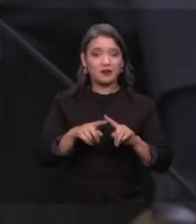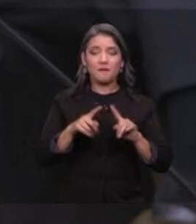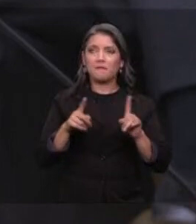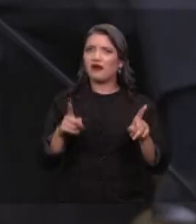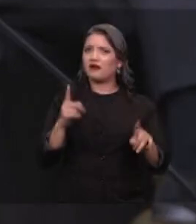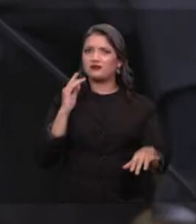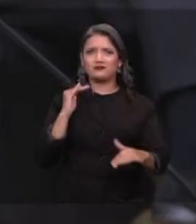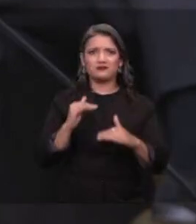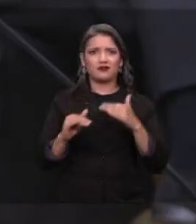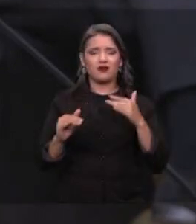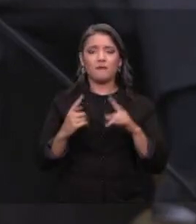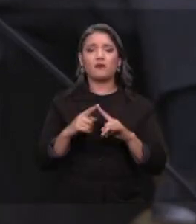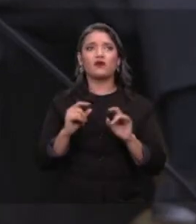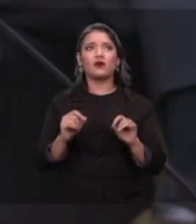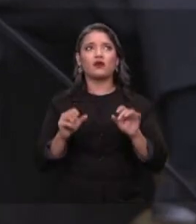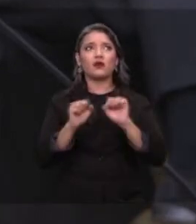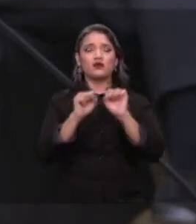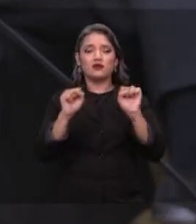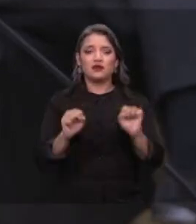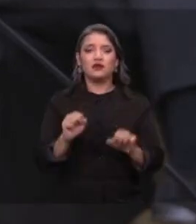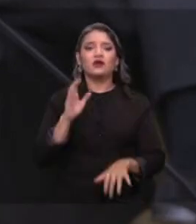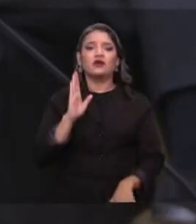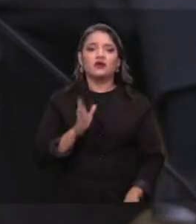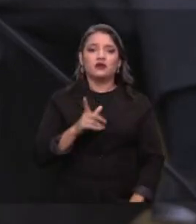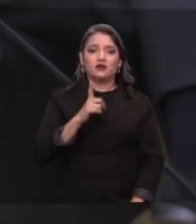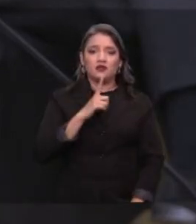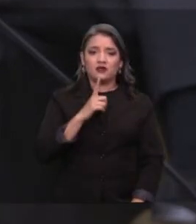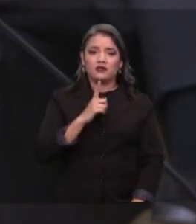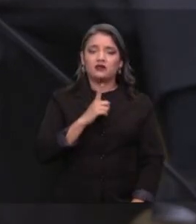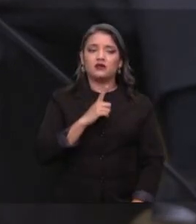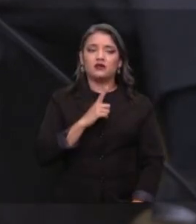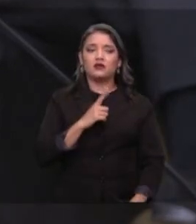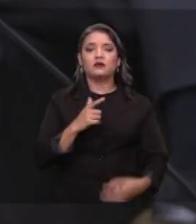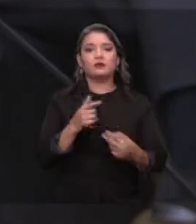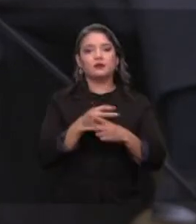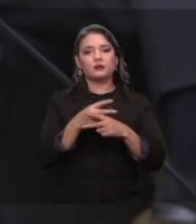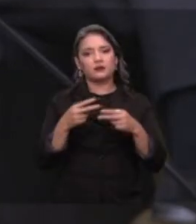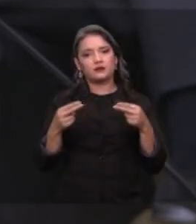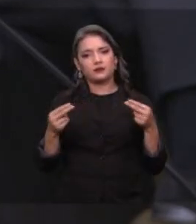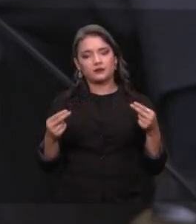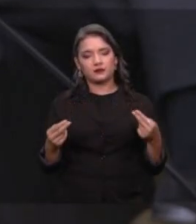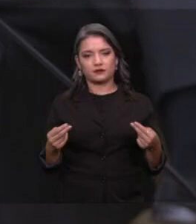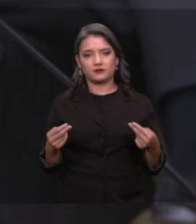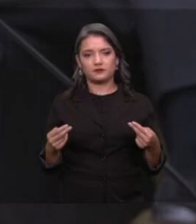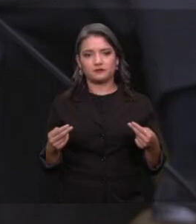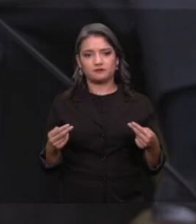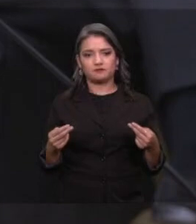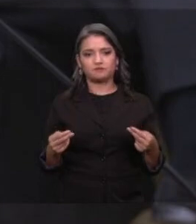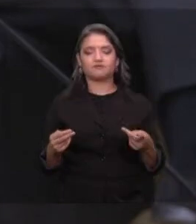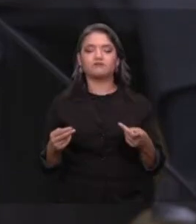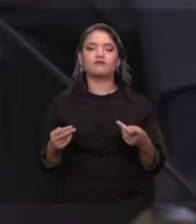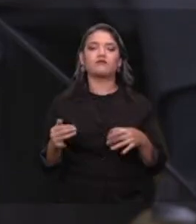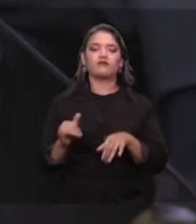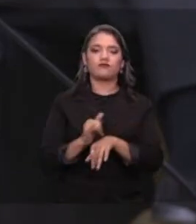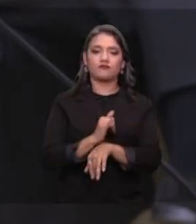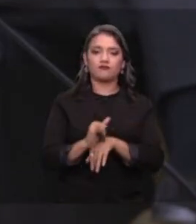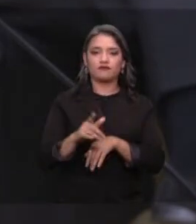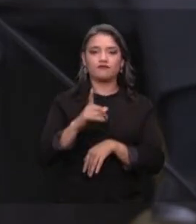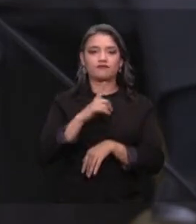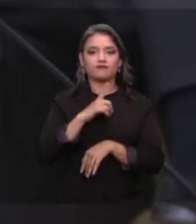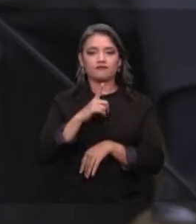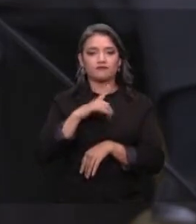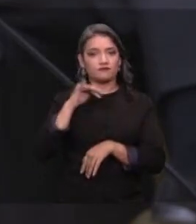preenchido porque o nosso sistema já dispõe de mecanismos suficientes para coibir a